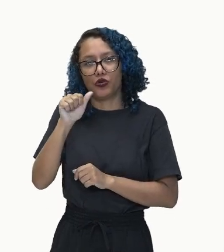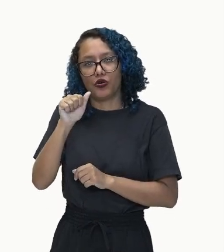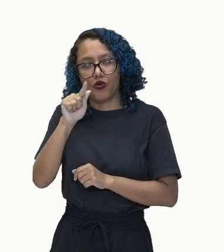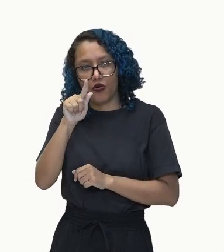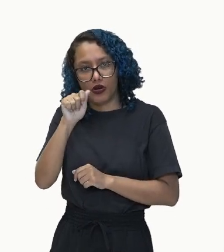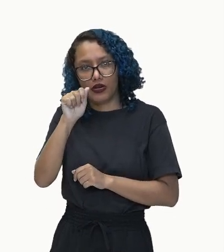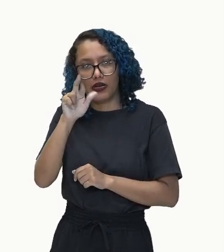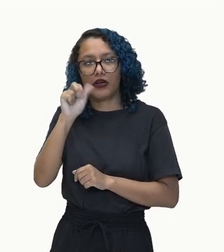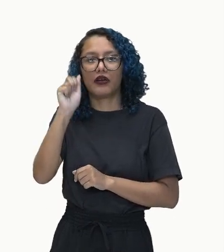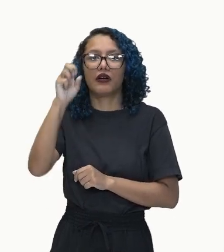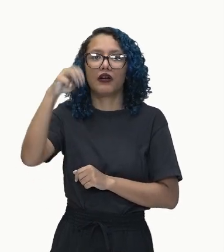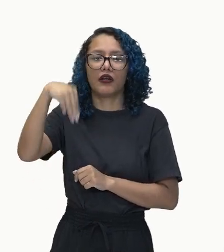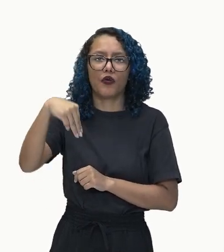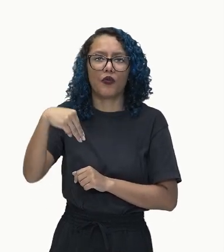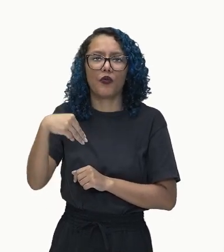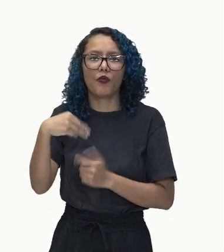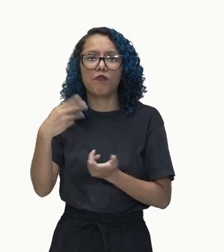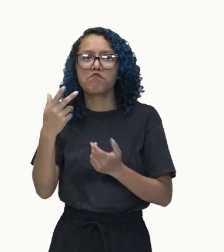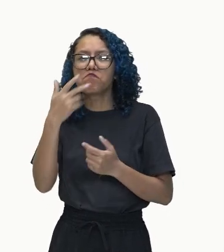quem?